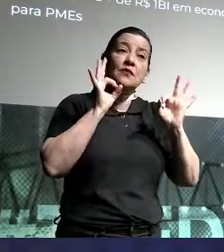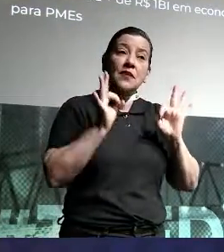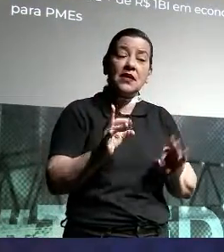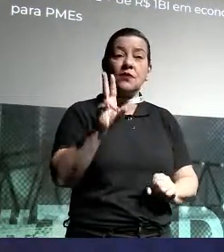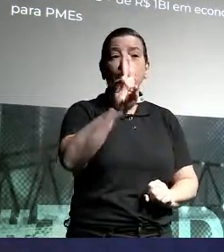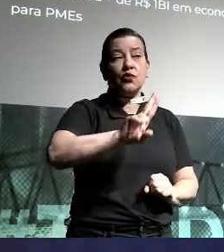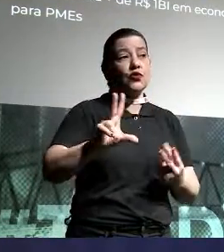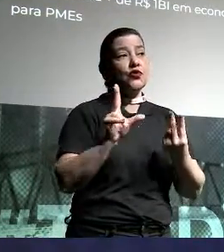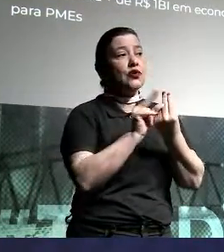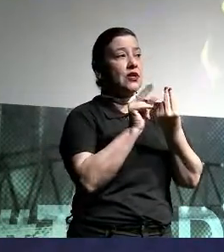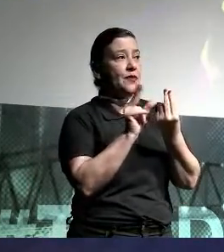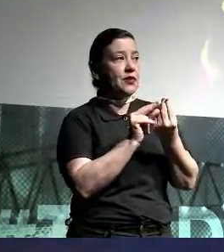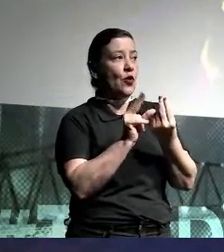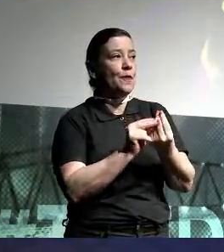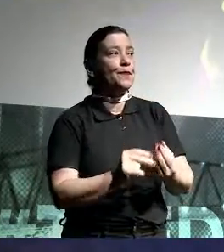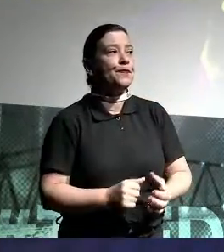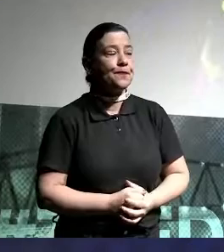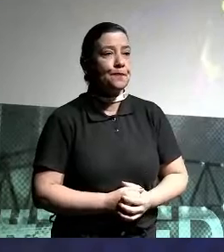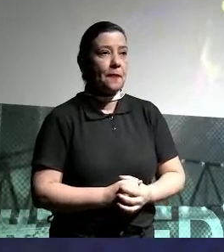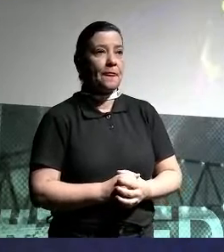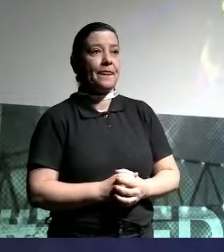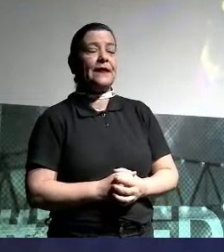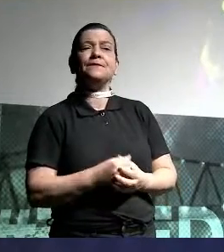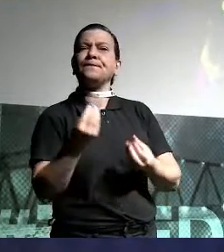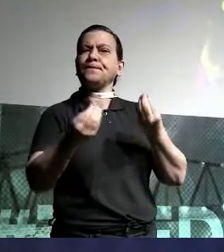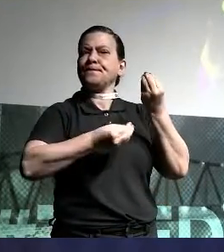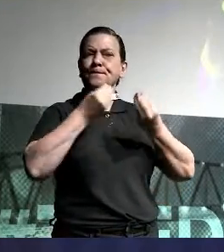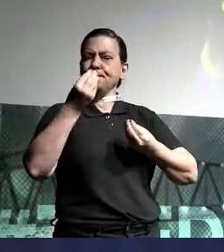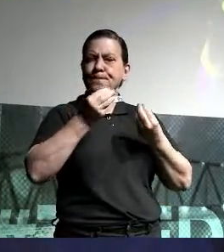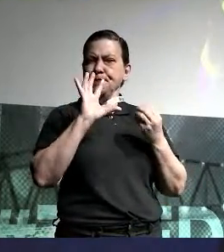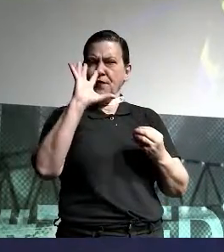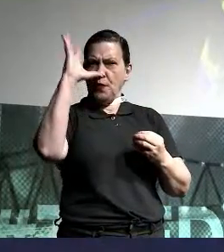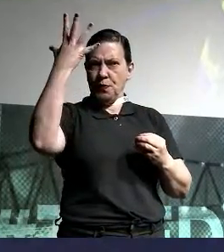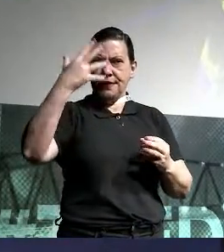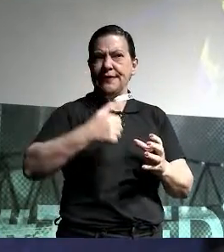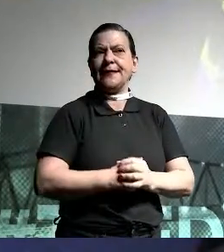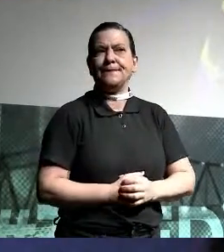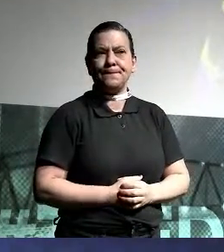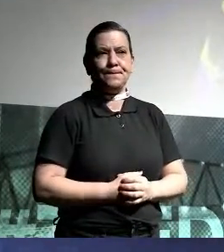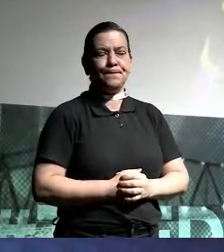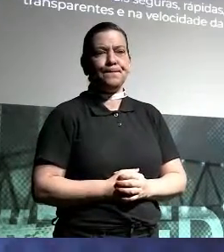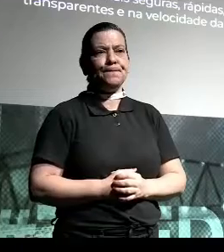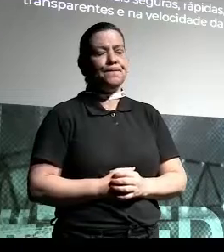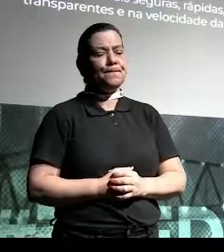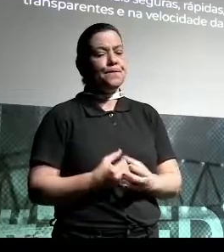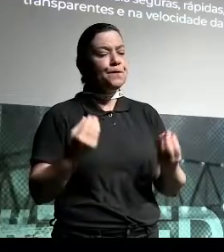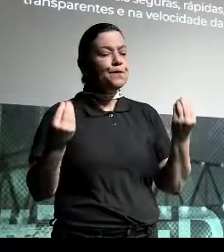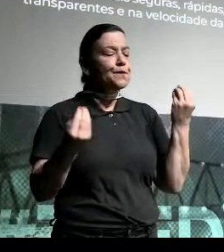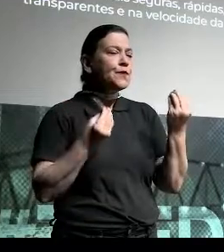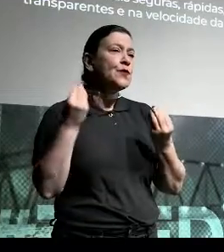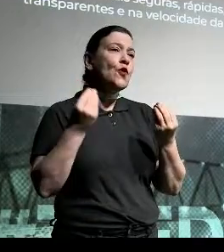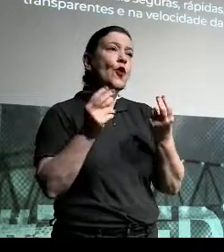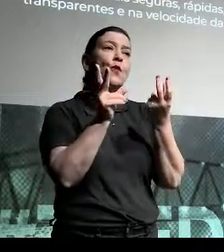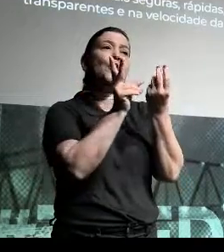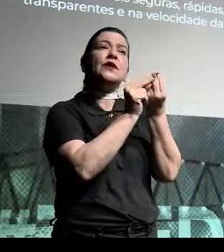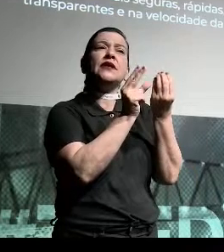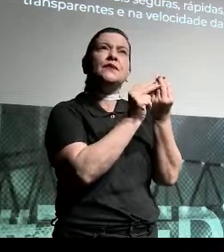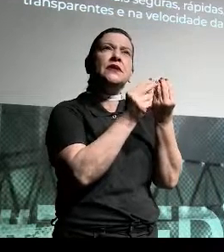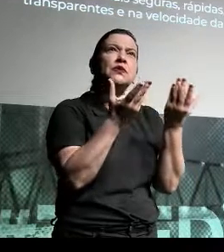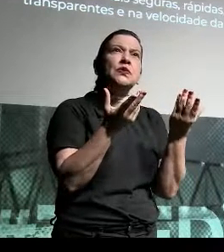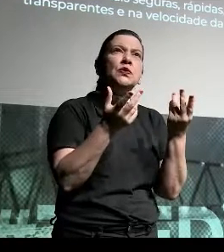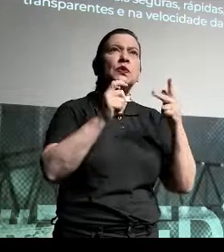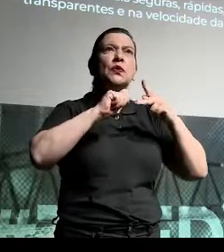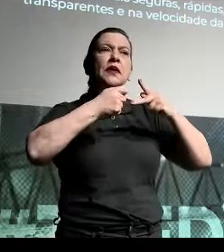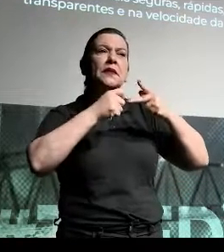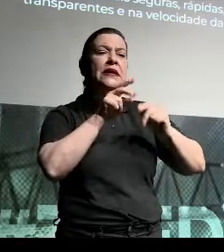de cripto, né? Então, como que tudo isso vai acontecer? Como que a gente coloca a cripto no Pix? Como que a gente coloca